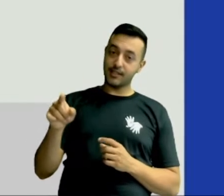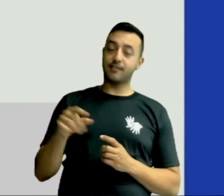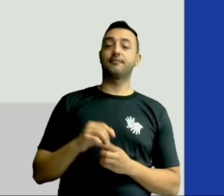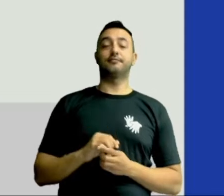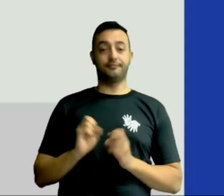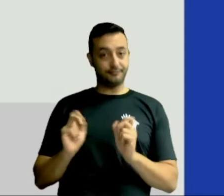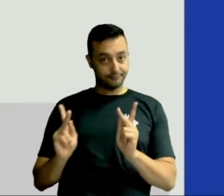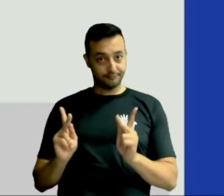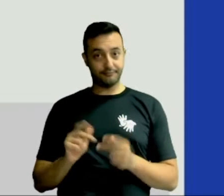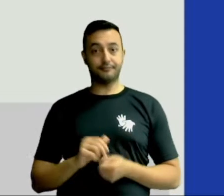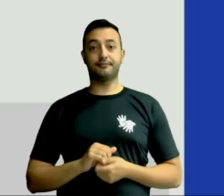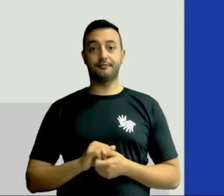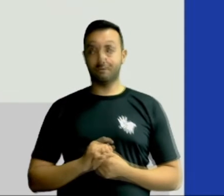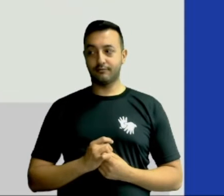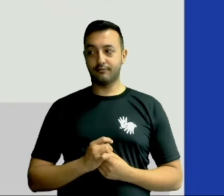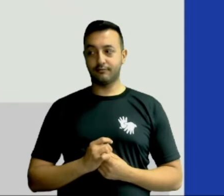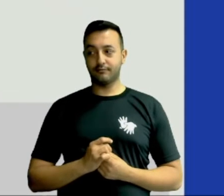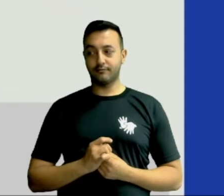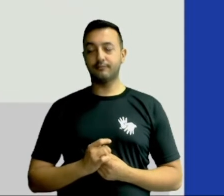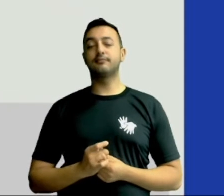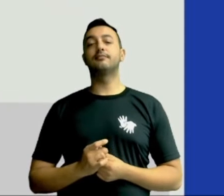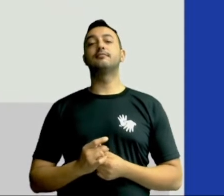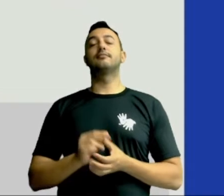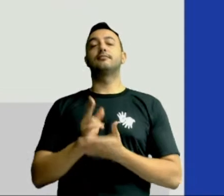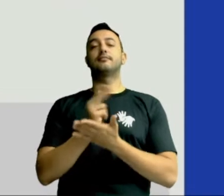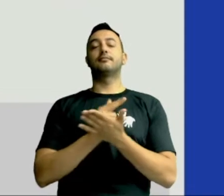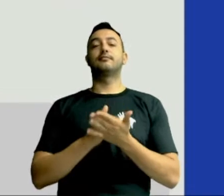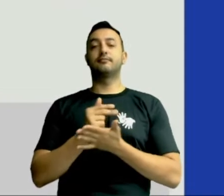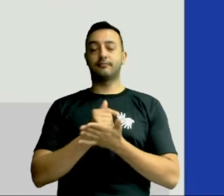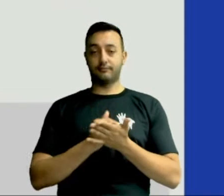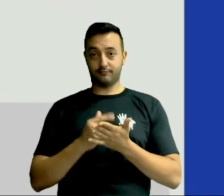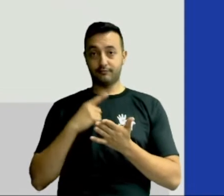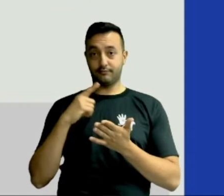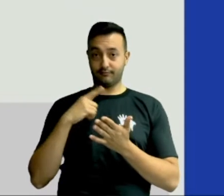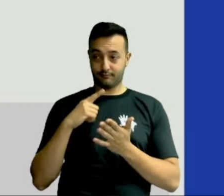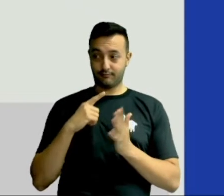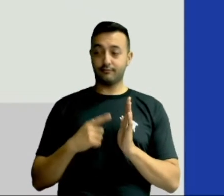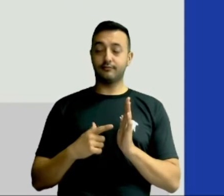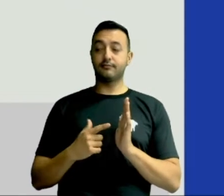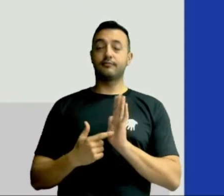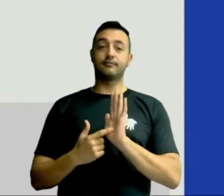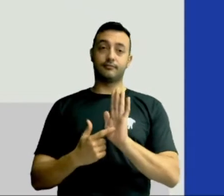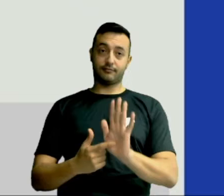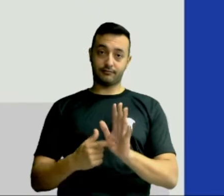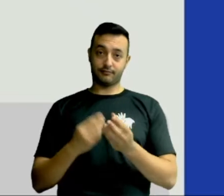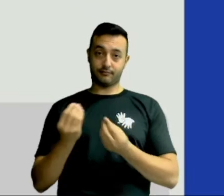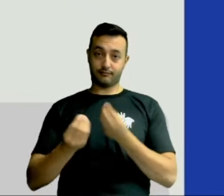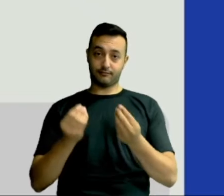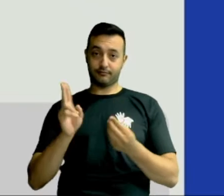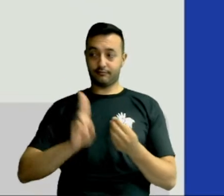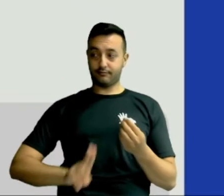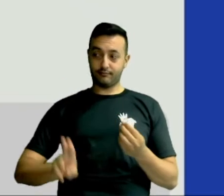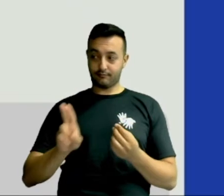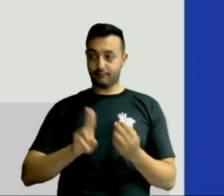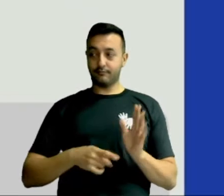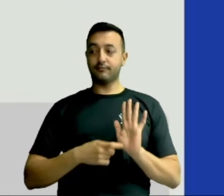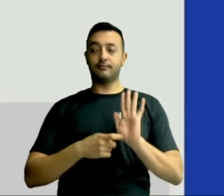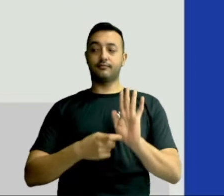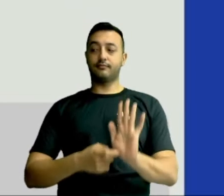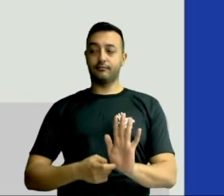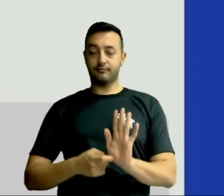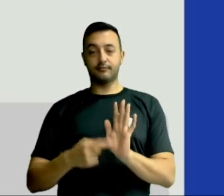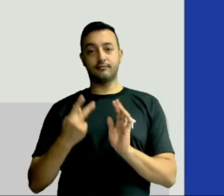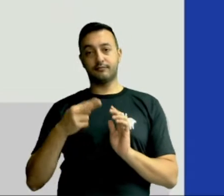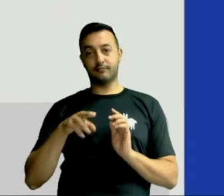esses Ok nessa figura temos aí a demonstração do uso né basicamente do demonstrativo